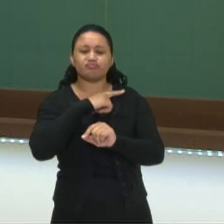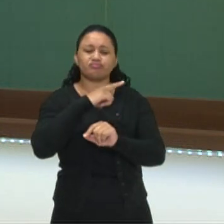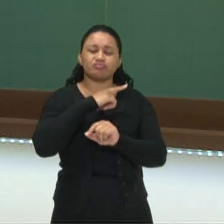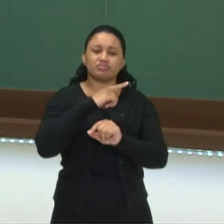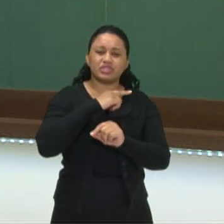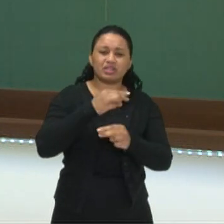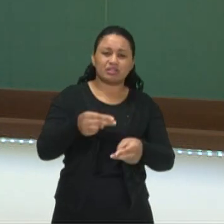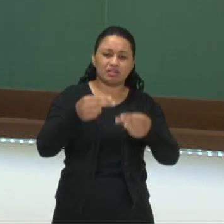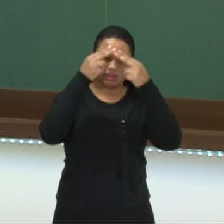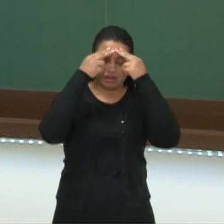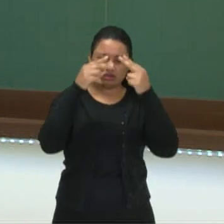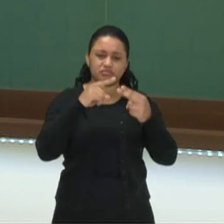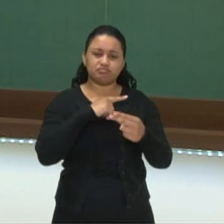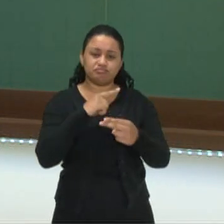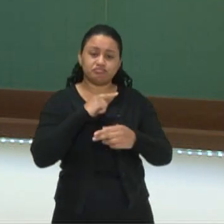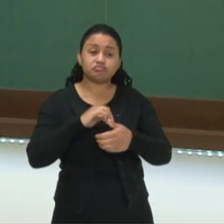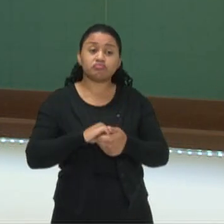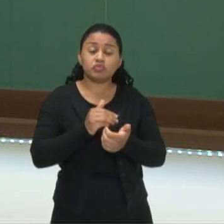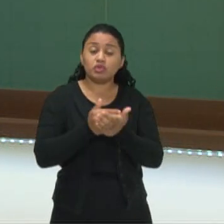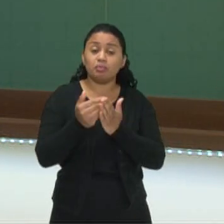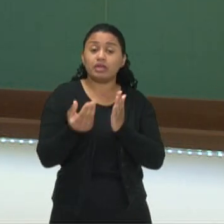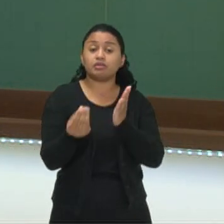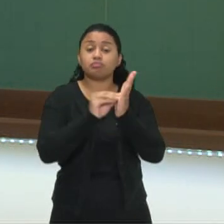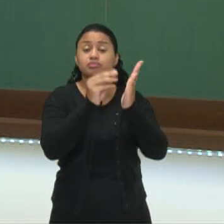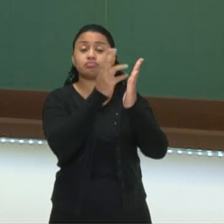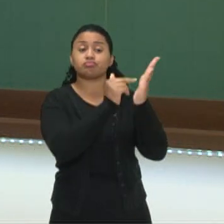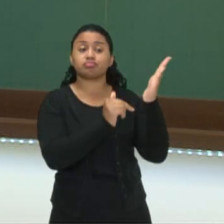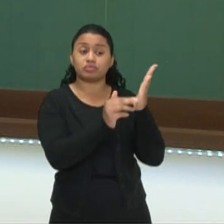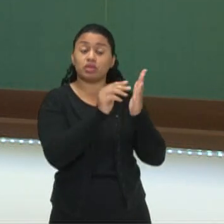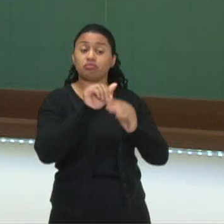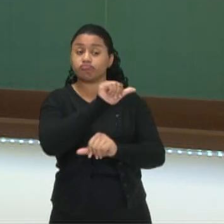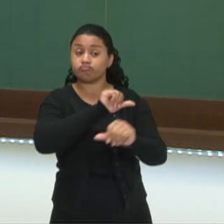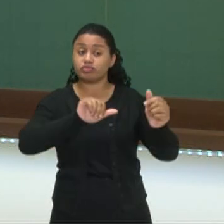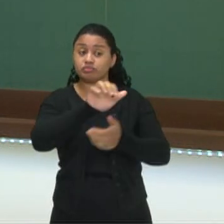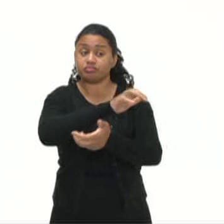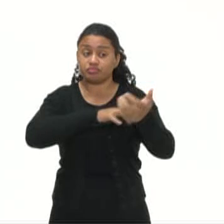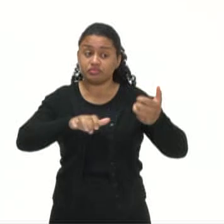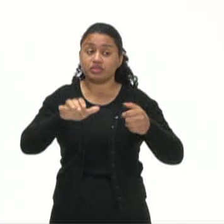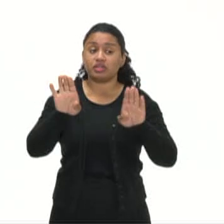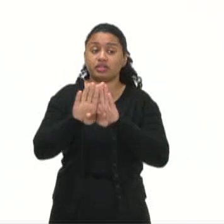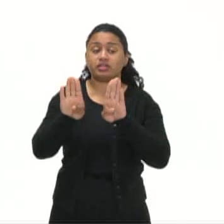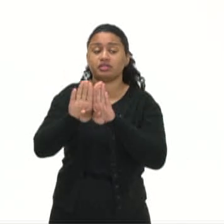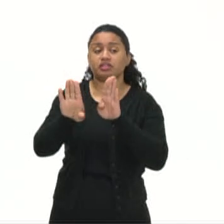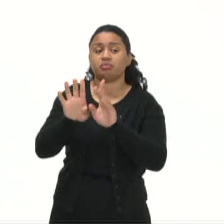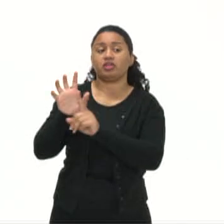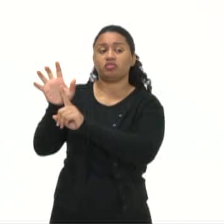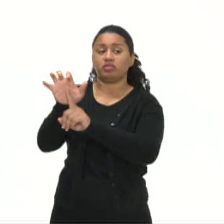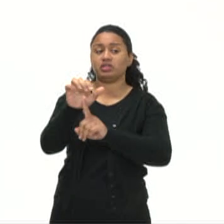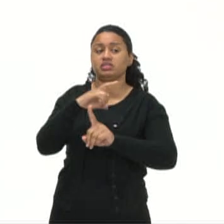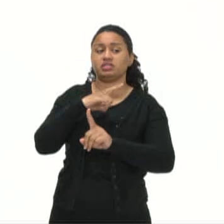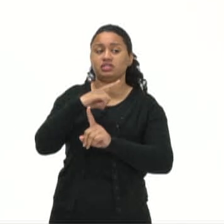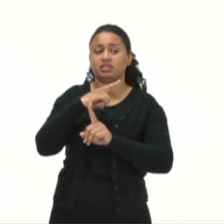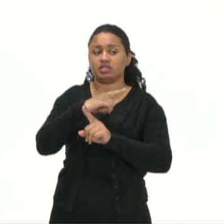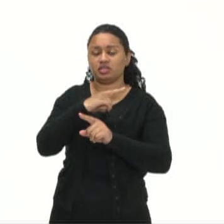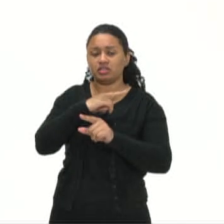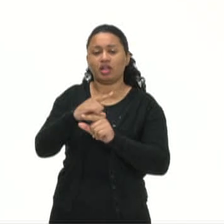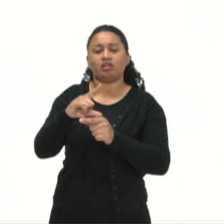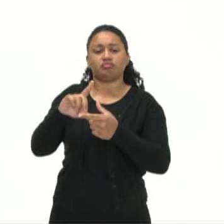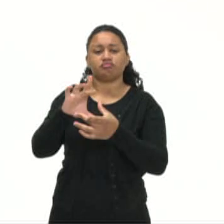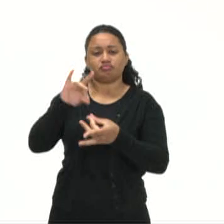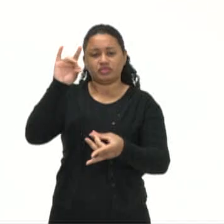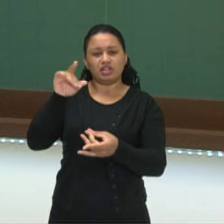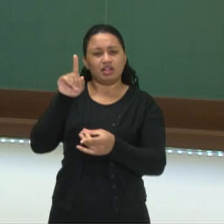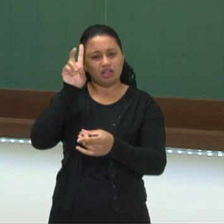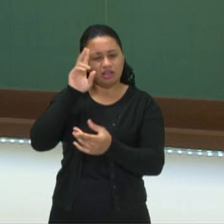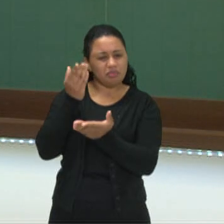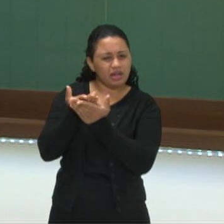são carregados no inconsciente. Ele começa a trazer isso para a pintura. Isso revoluciona. E também teve inovação estética sob a influência do abstracionismo. Se lembra que nós falamos uma aula